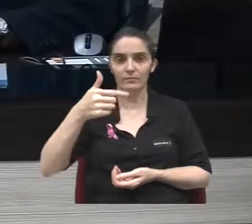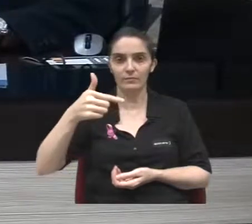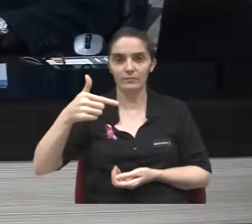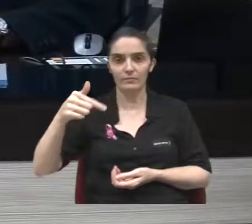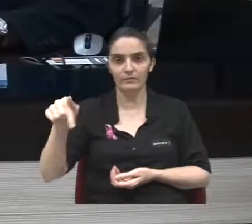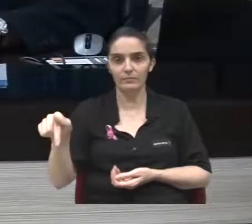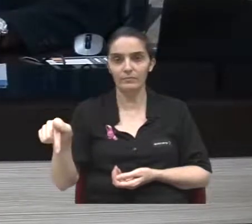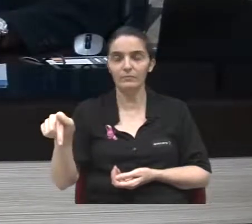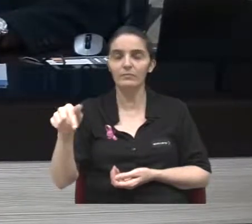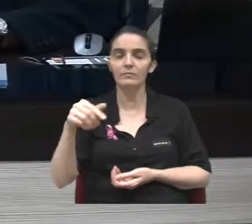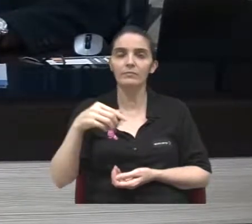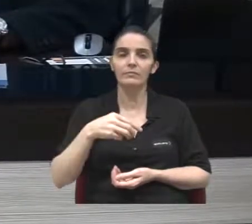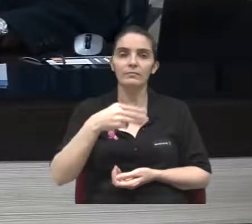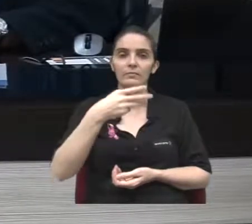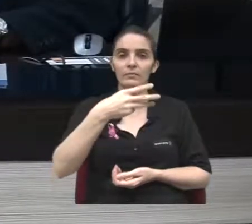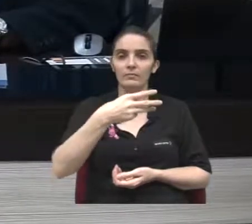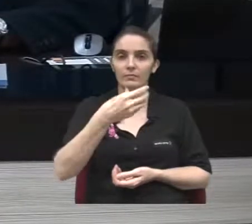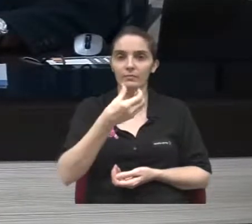3627/19.